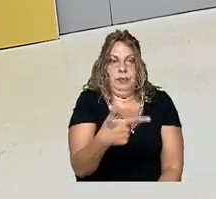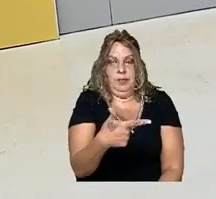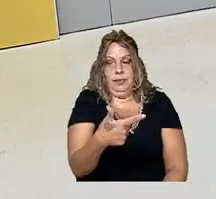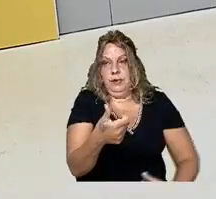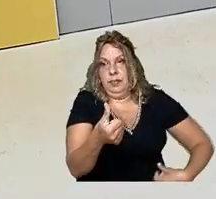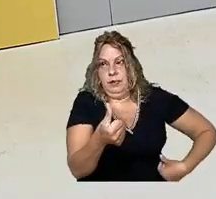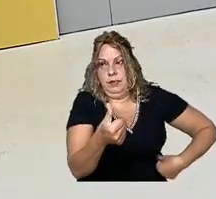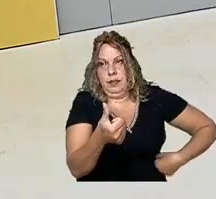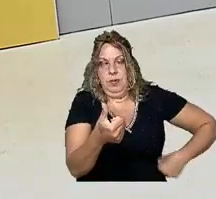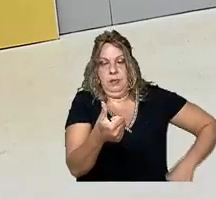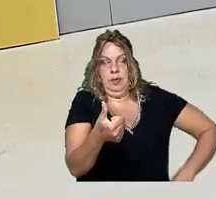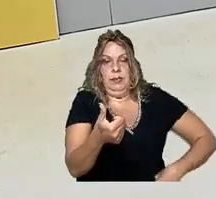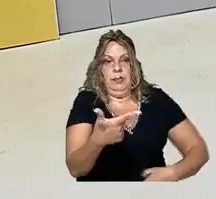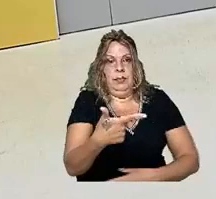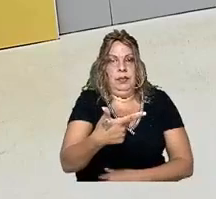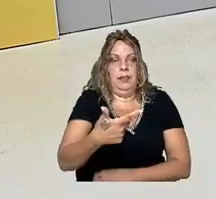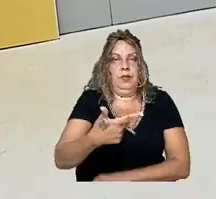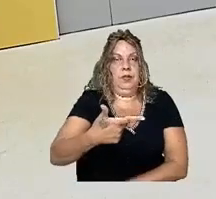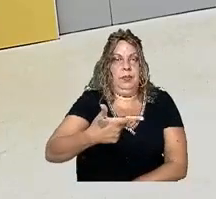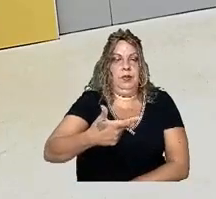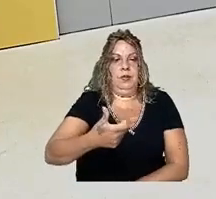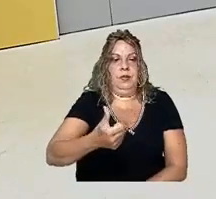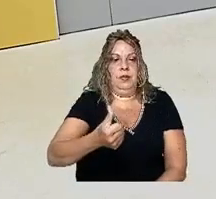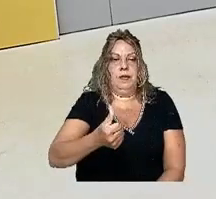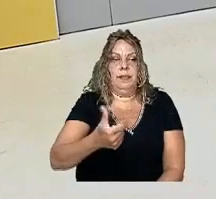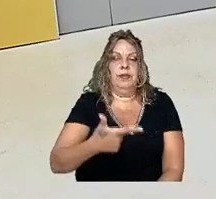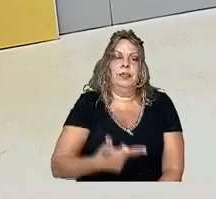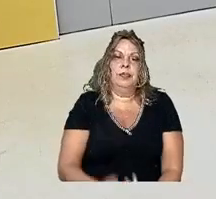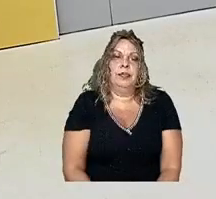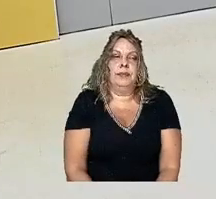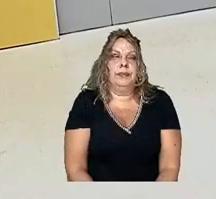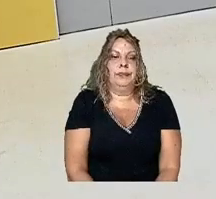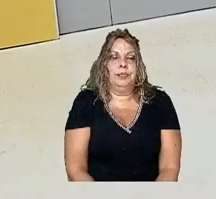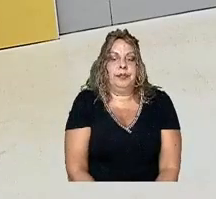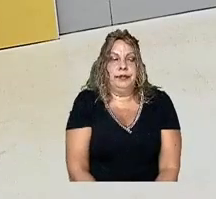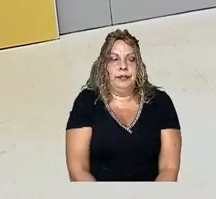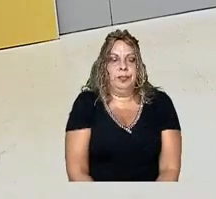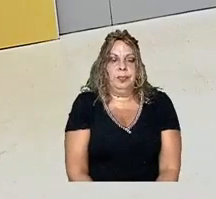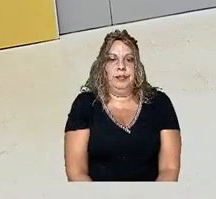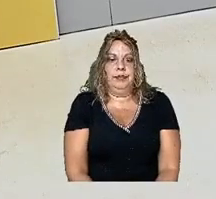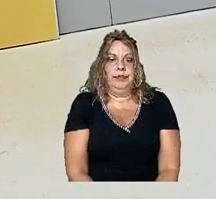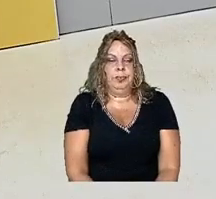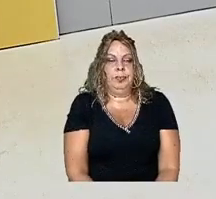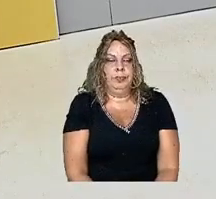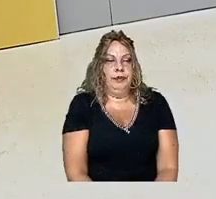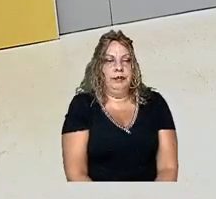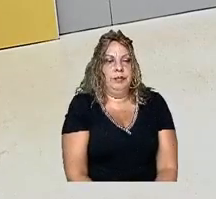Utenberg, já mandou alô aqui, né, Damasceno também,